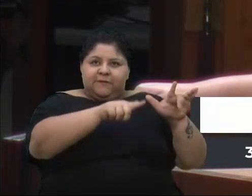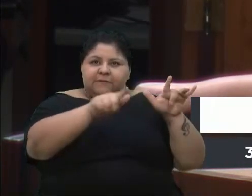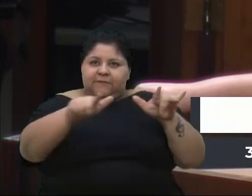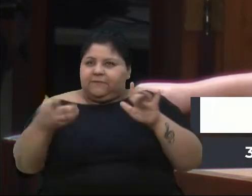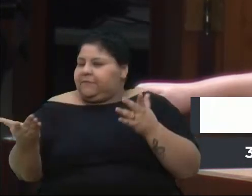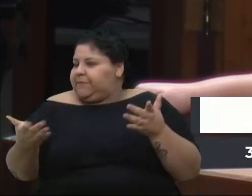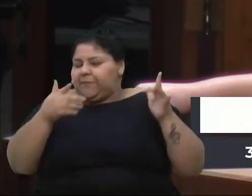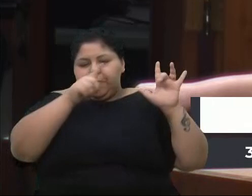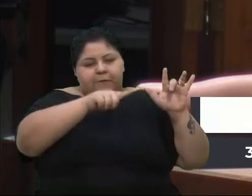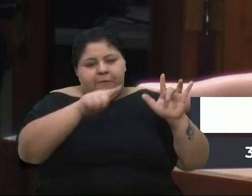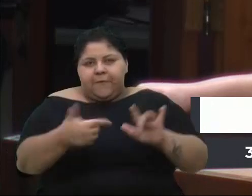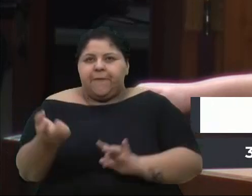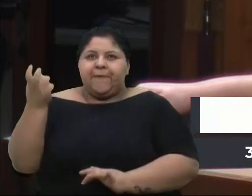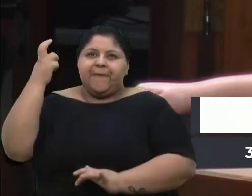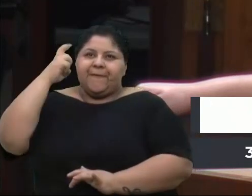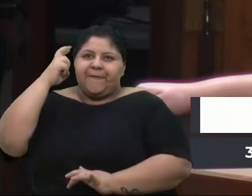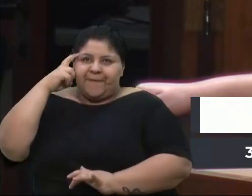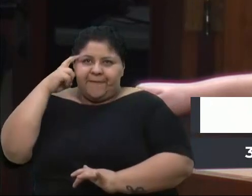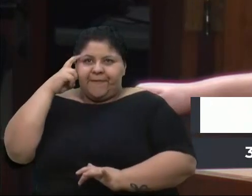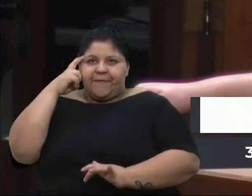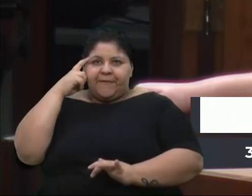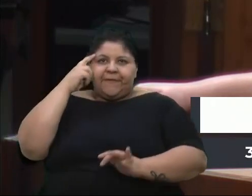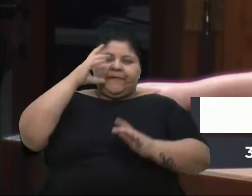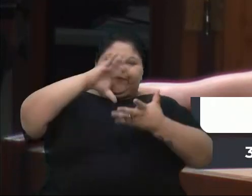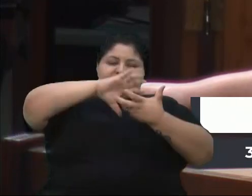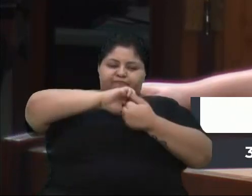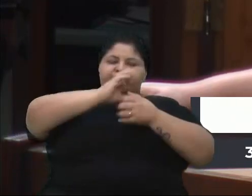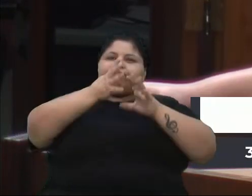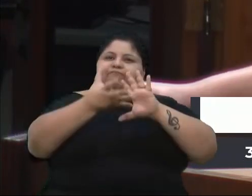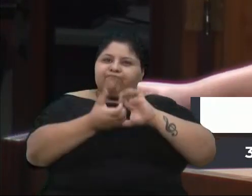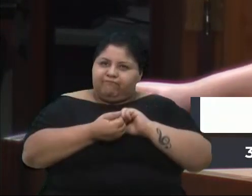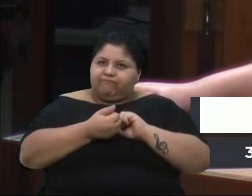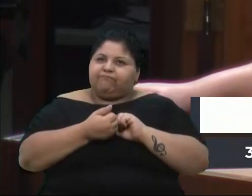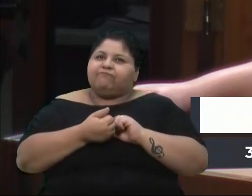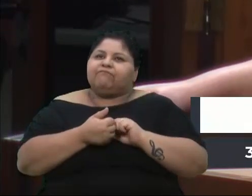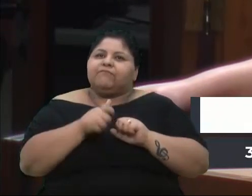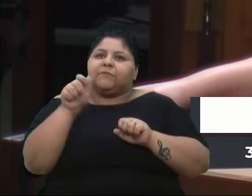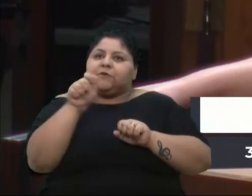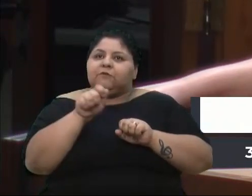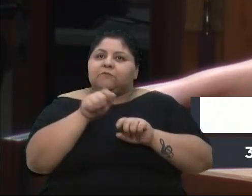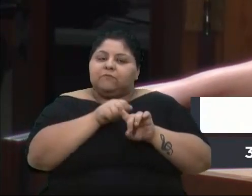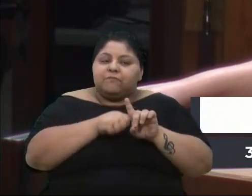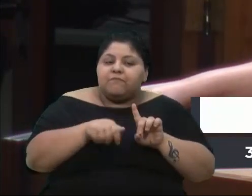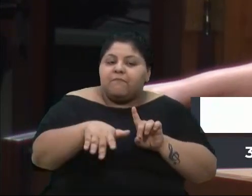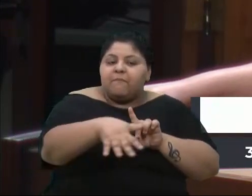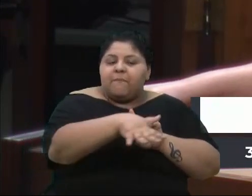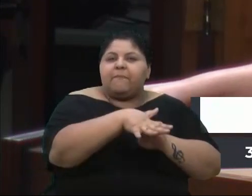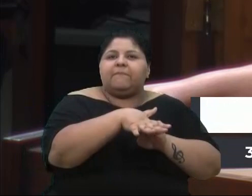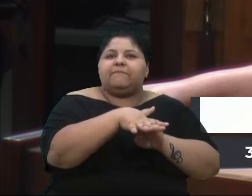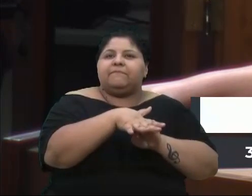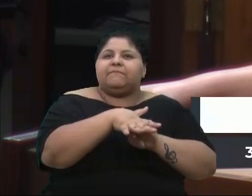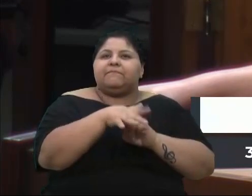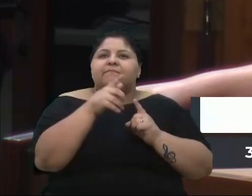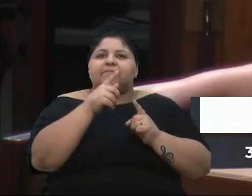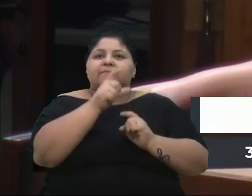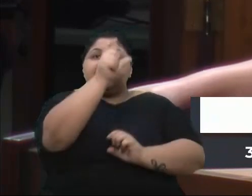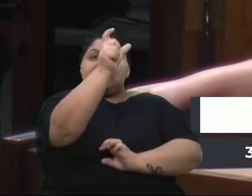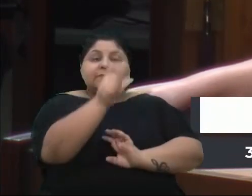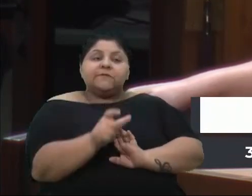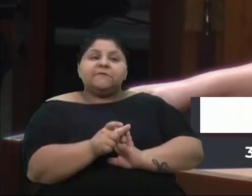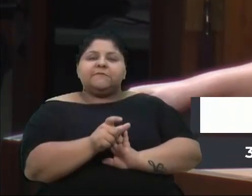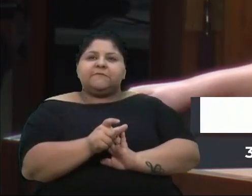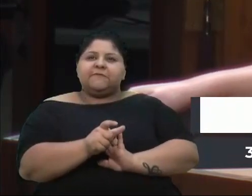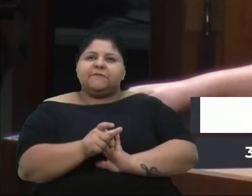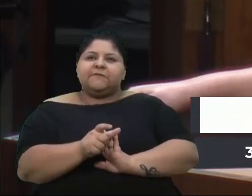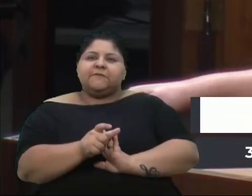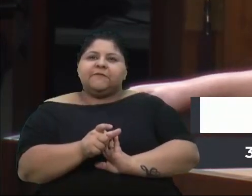áreas culturais, seja das áreas artísticas, por assistentes sociais, por pessoas